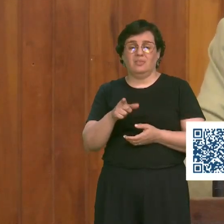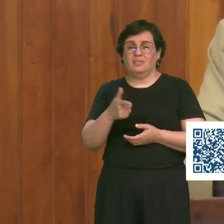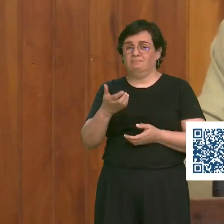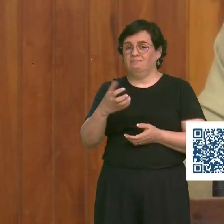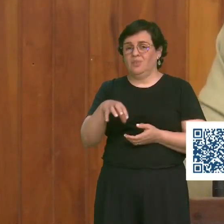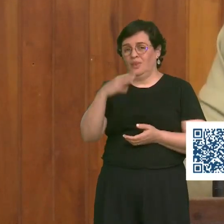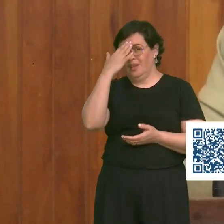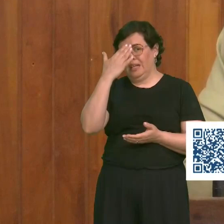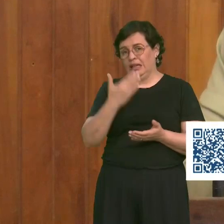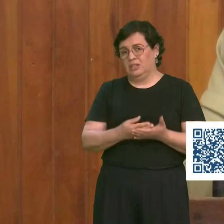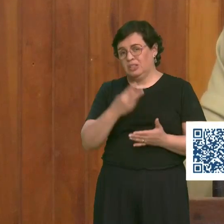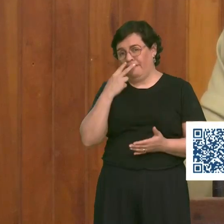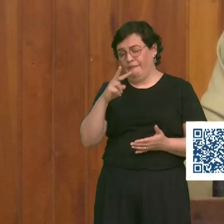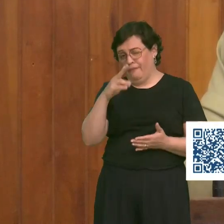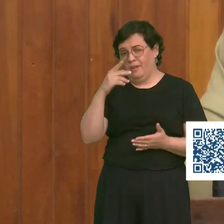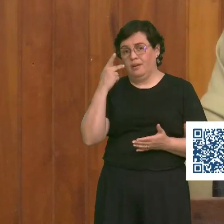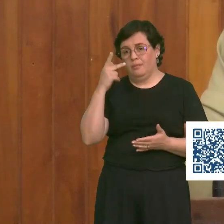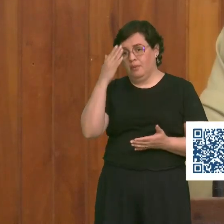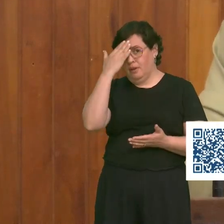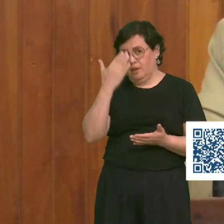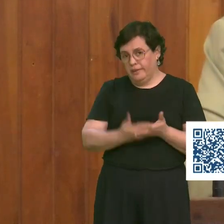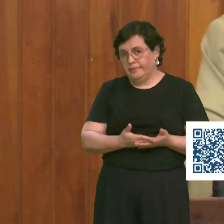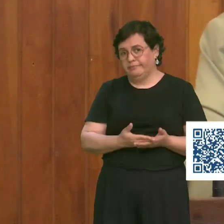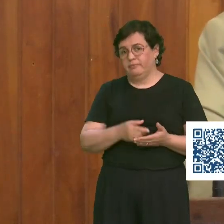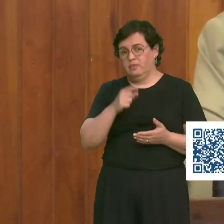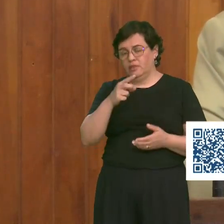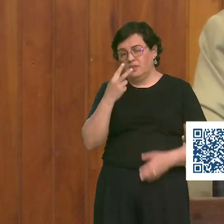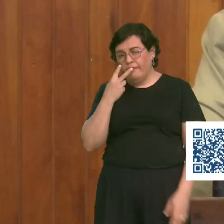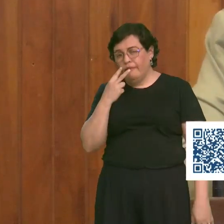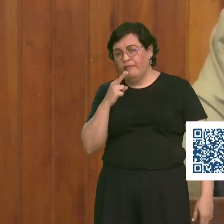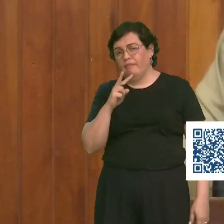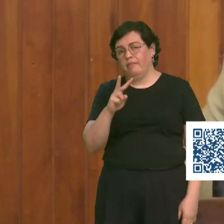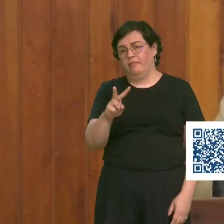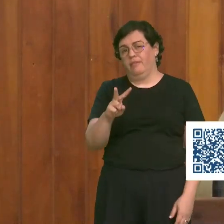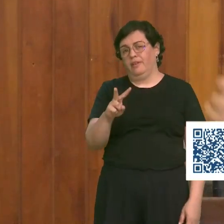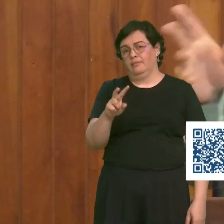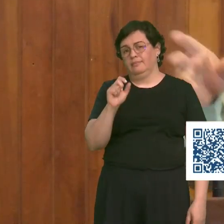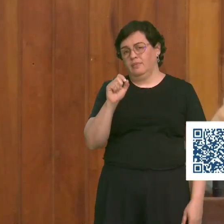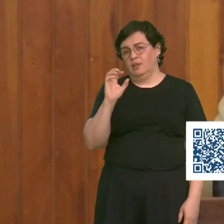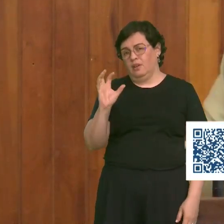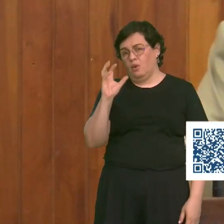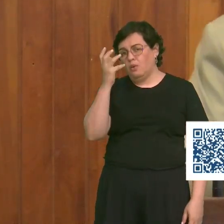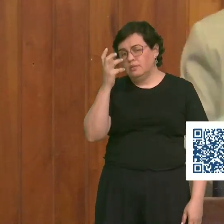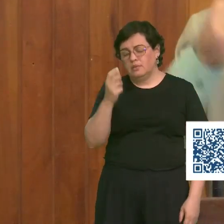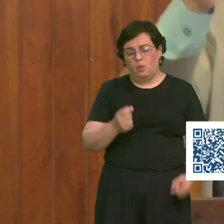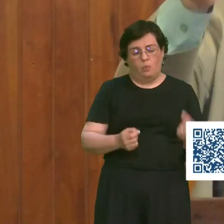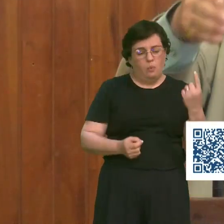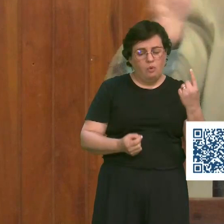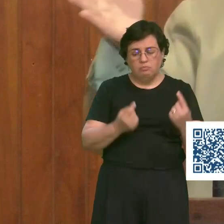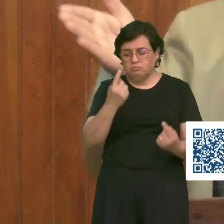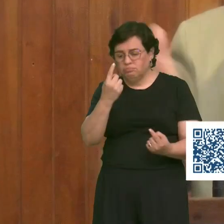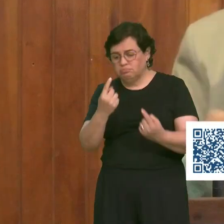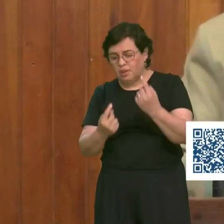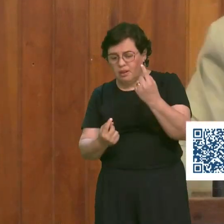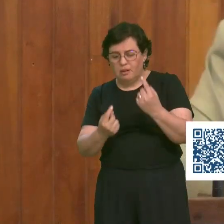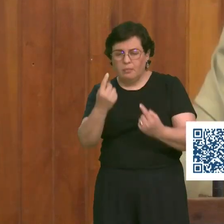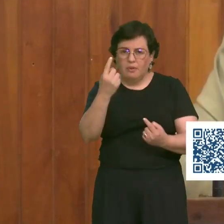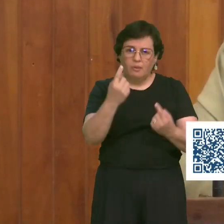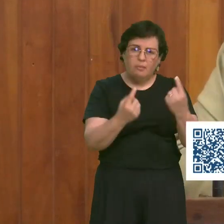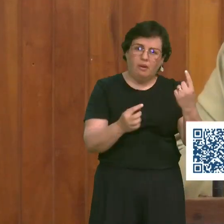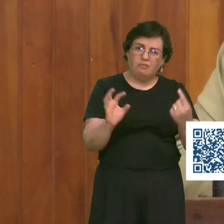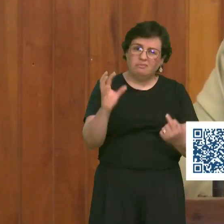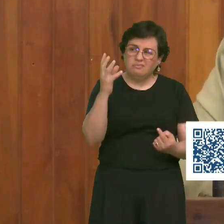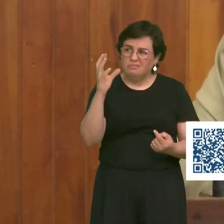para crer aí você vai vendo o que vai acontecendo o que acontece com uma acontece com outro acontece com outro